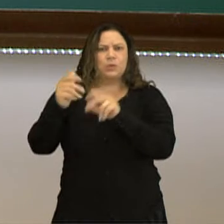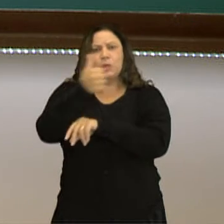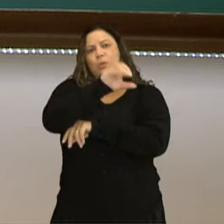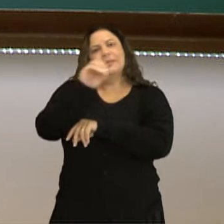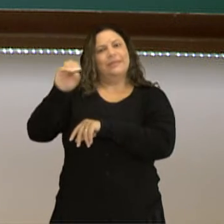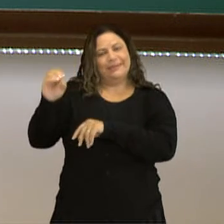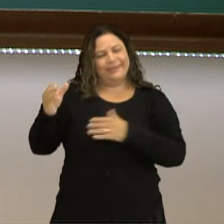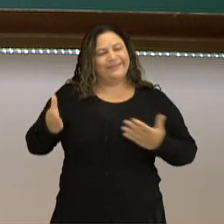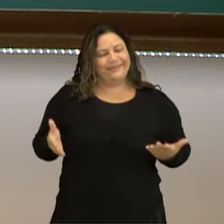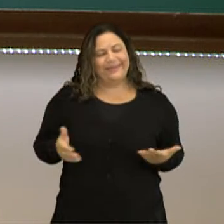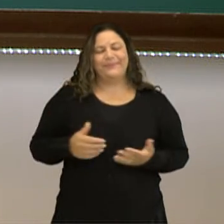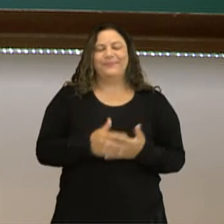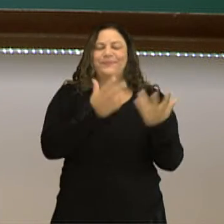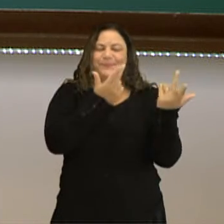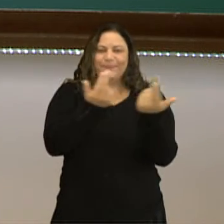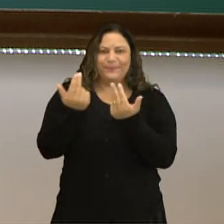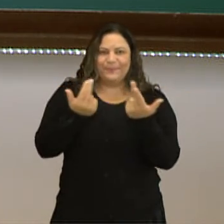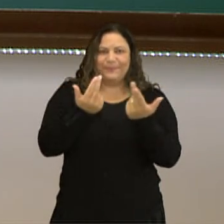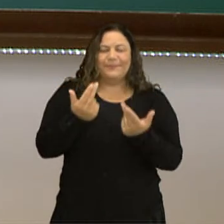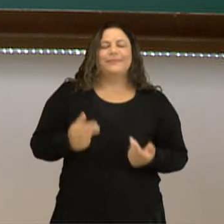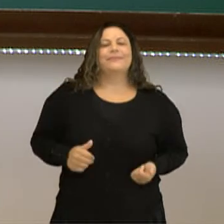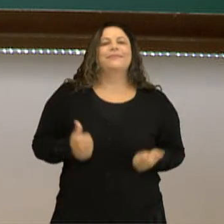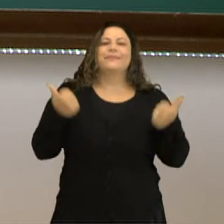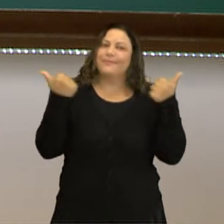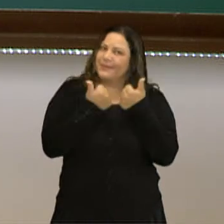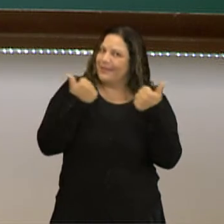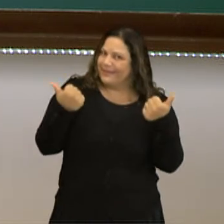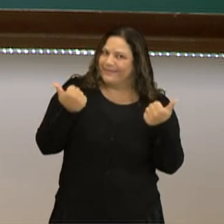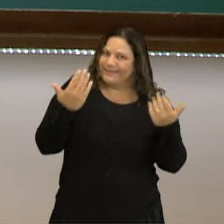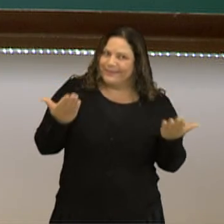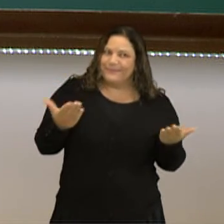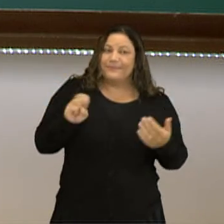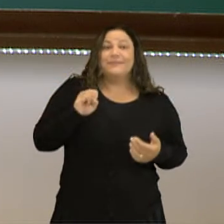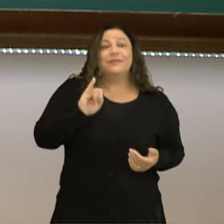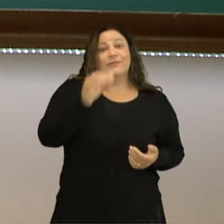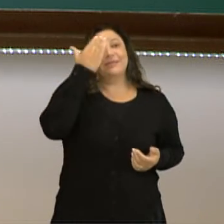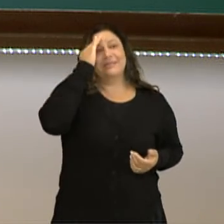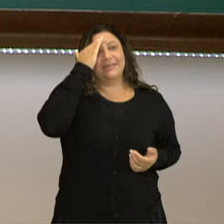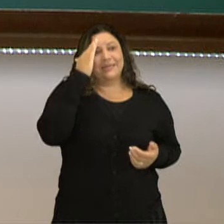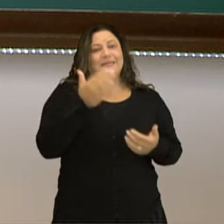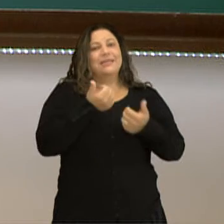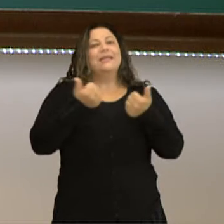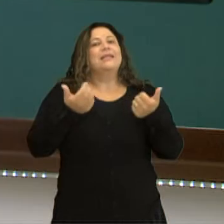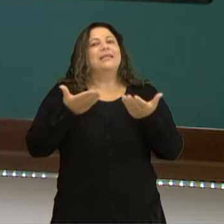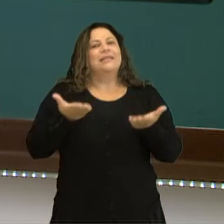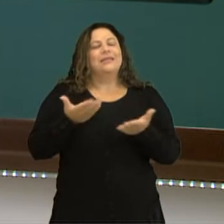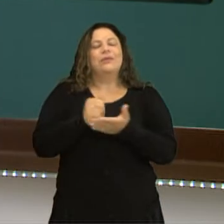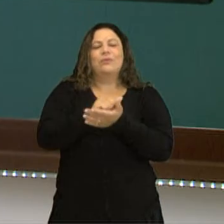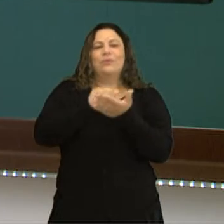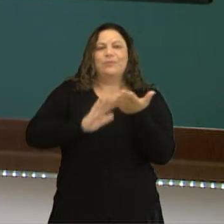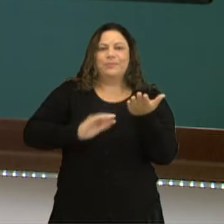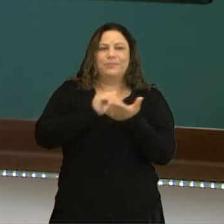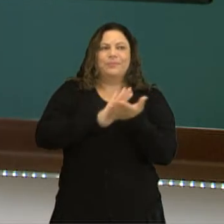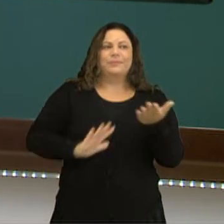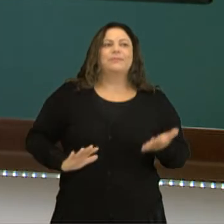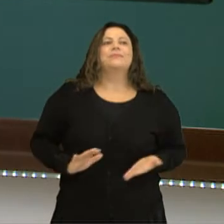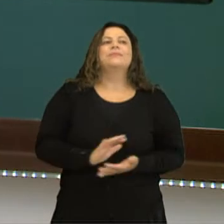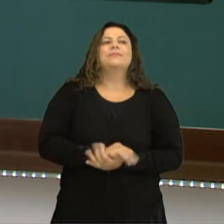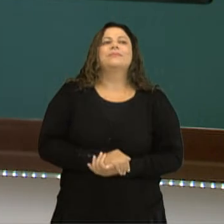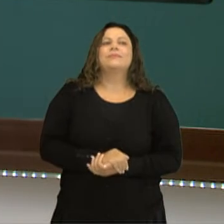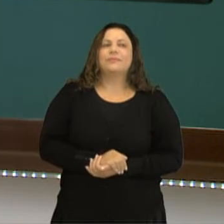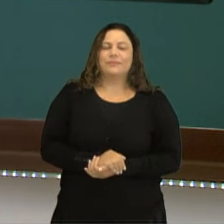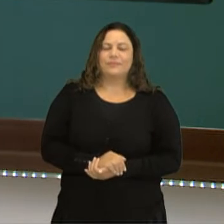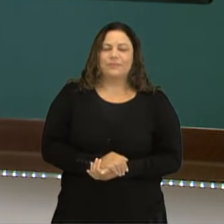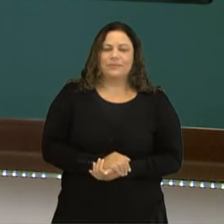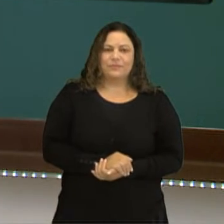mesma temperatura e mesma energia interna. Beleza? Pessoal, se você compreendeu essa parte, agora eu vou trazer mais um exercício. Olha só, ele